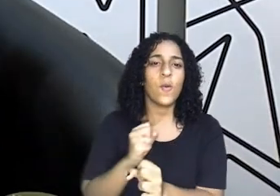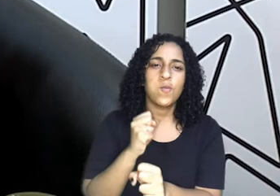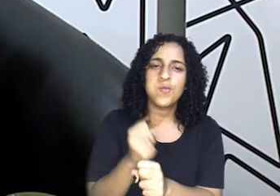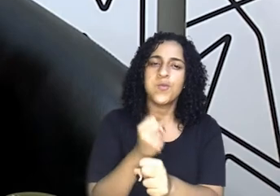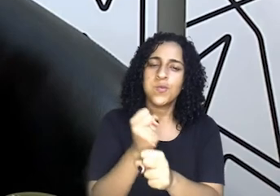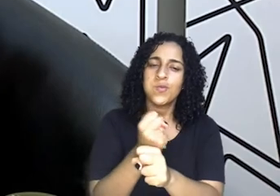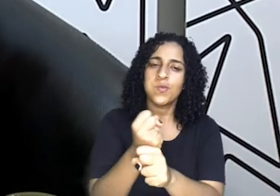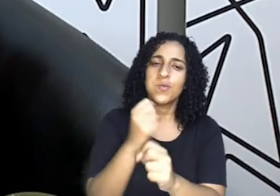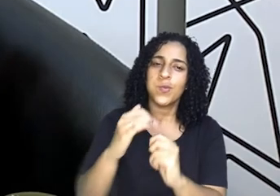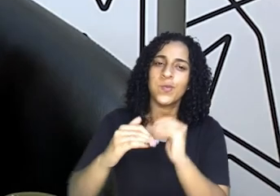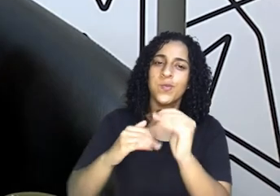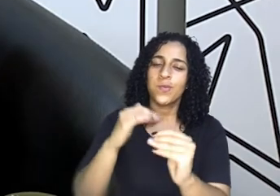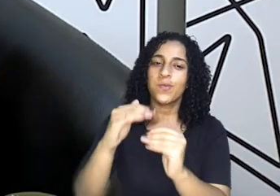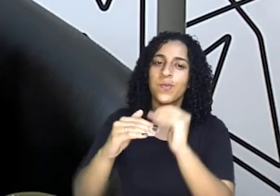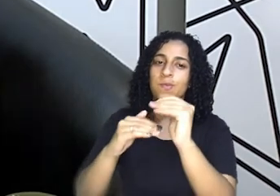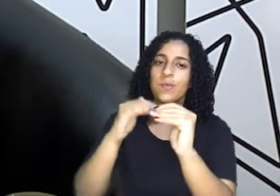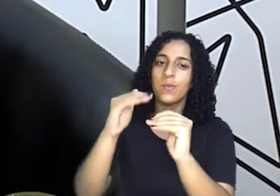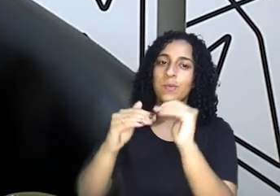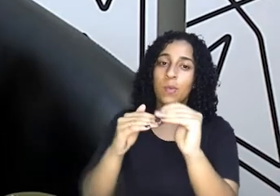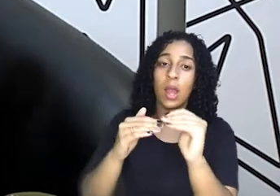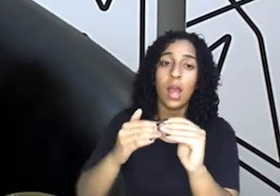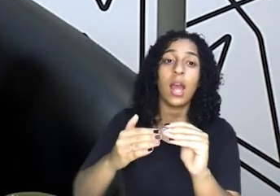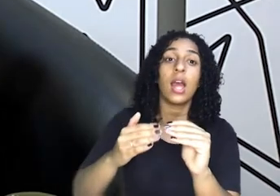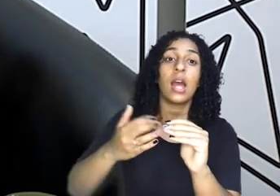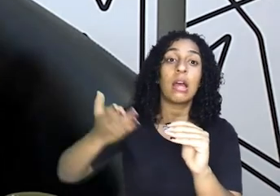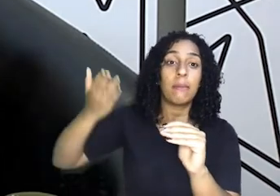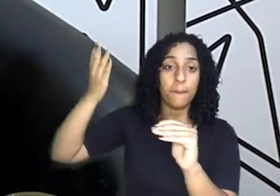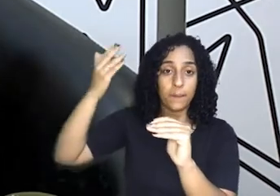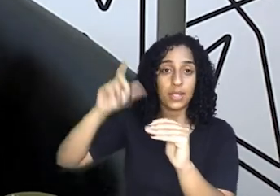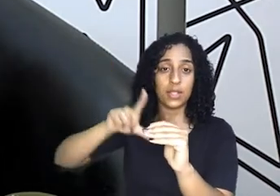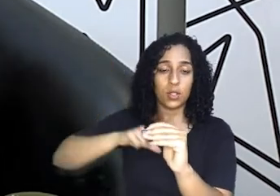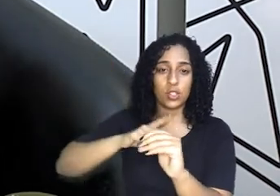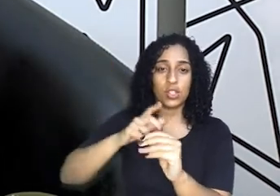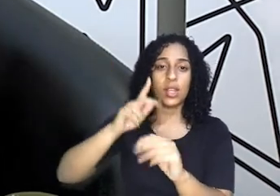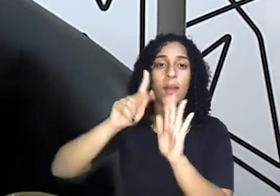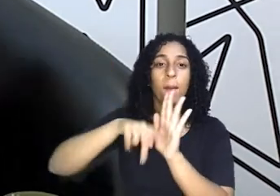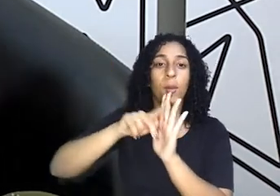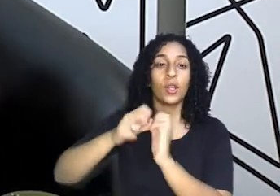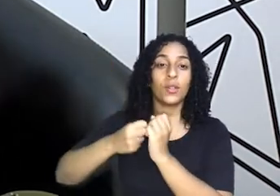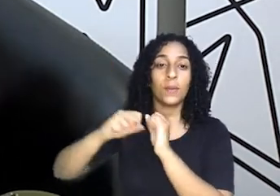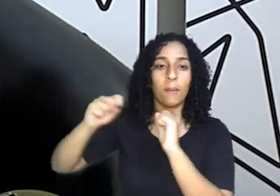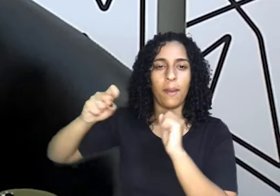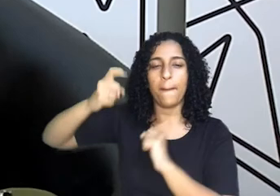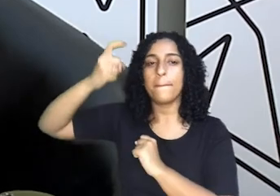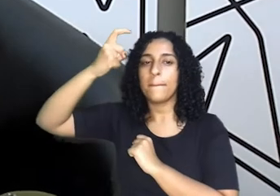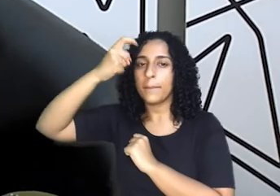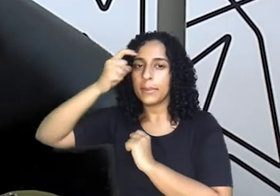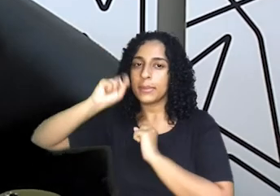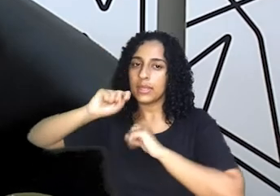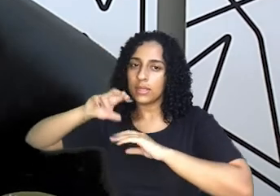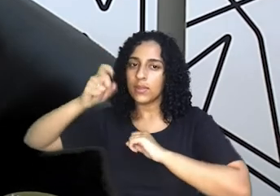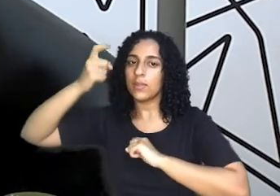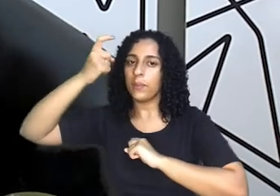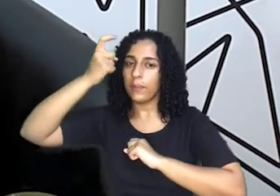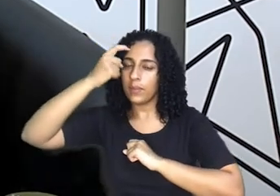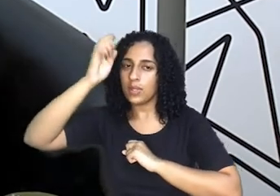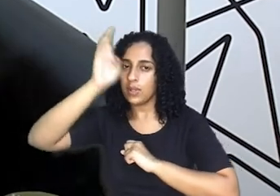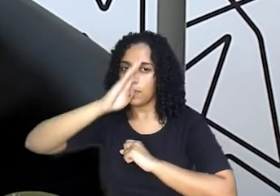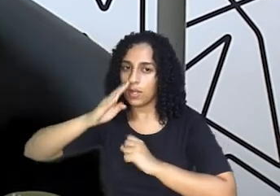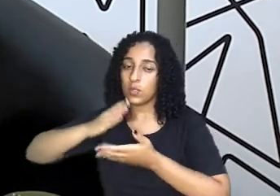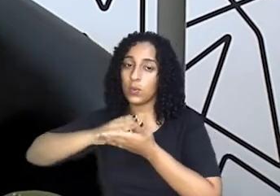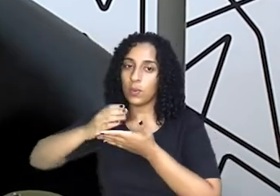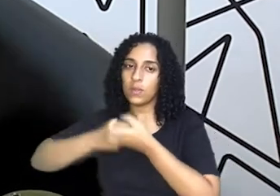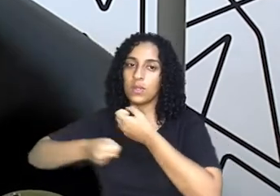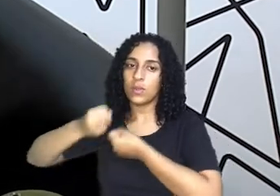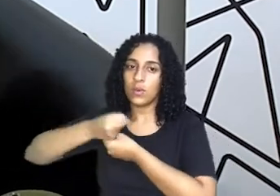ele vem sendo ele ele é uma um desdobramento de um projeto maior chamado pensar a educação pensar um Brasil que começou